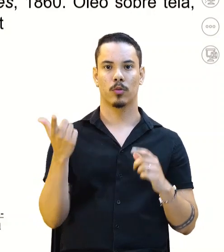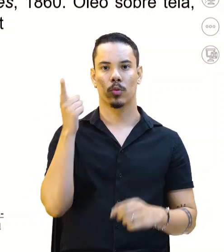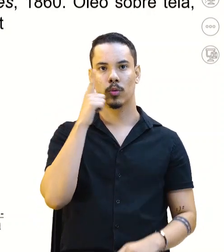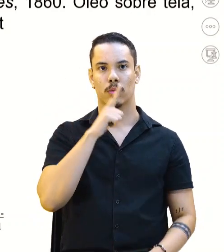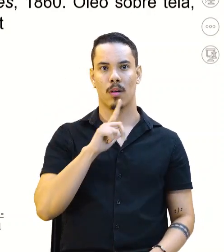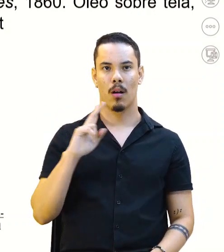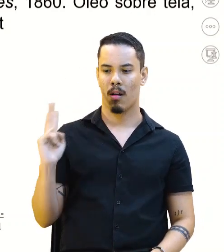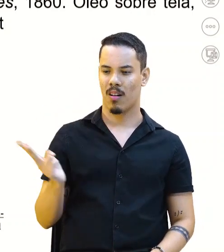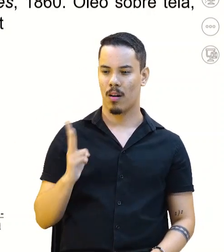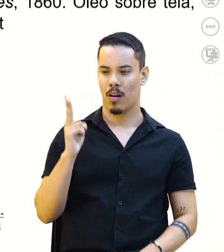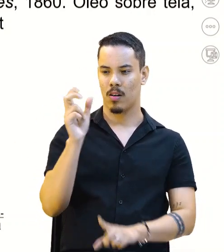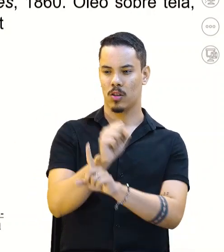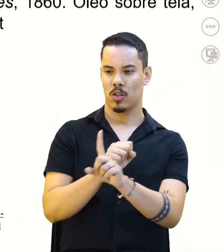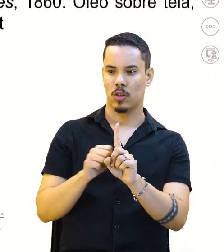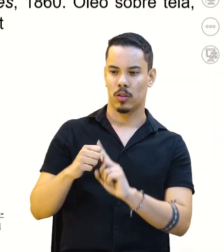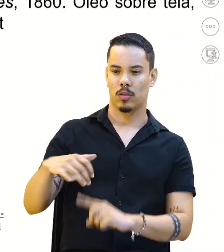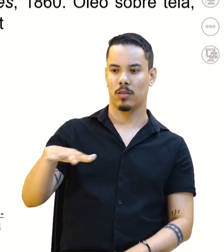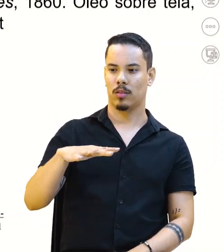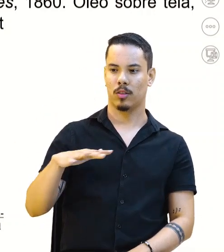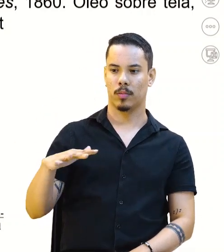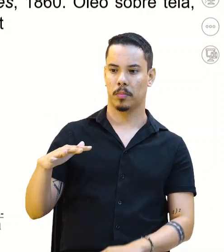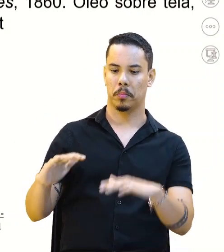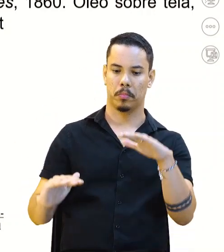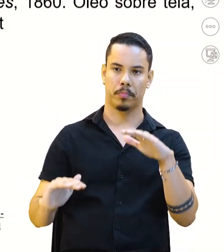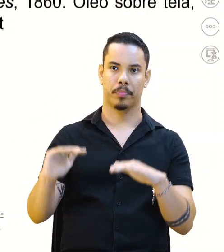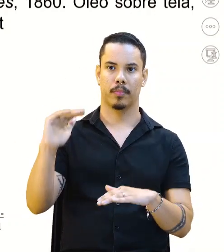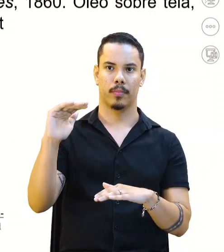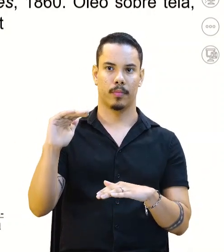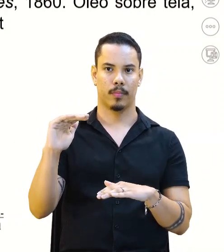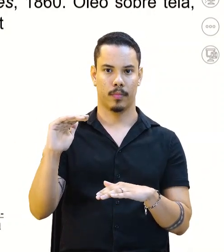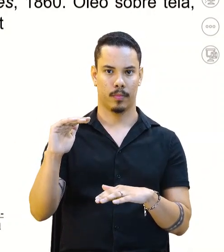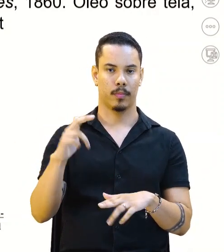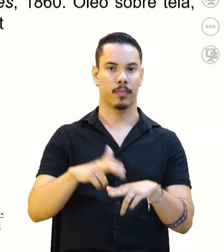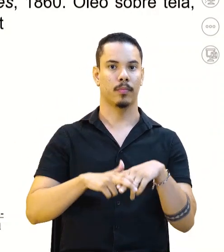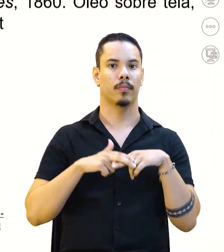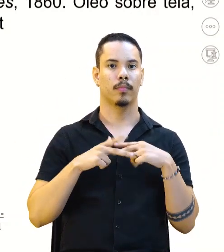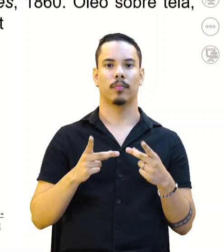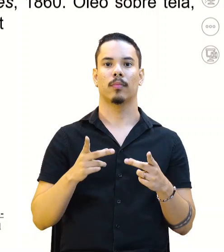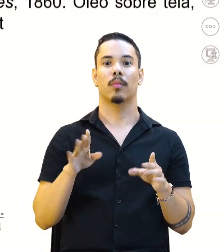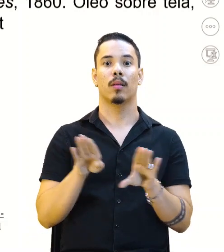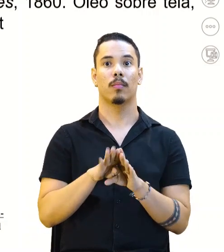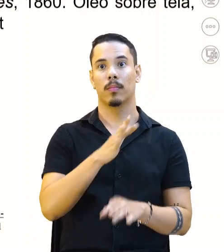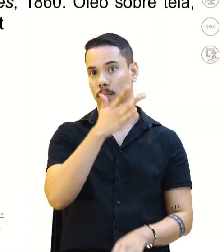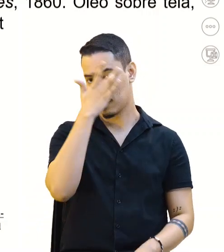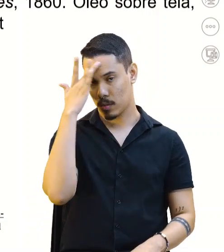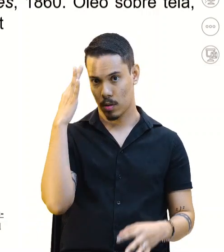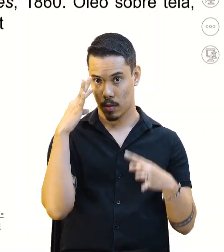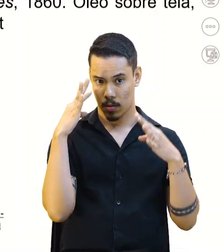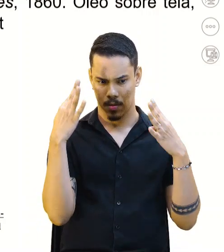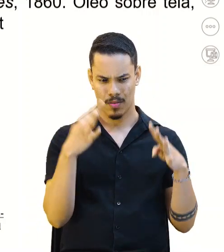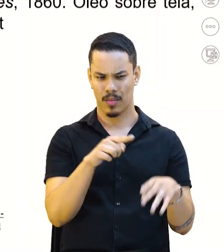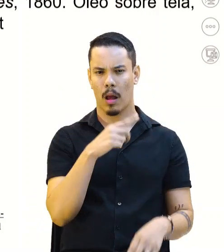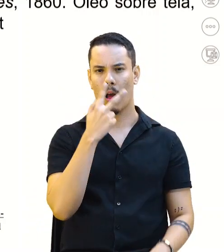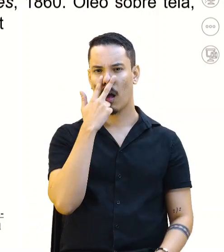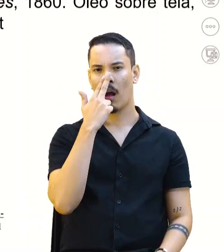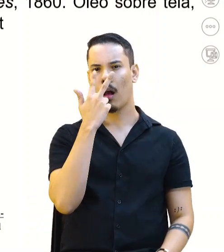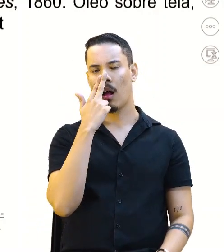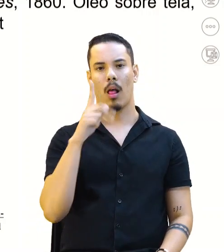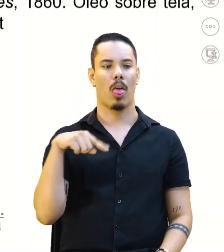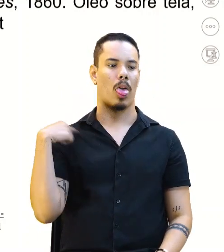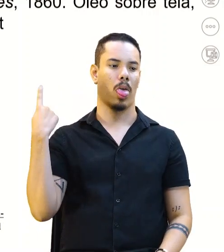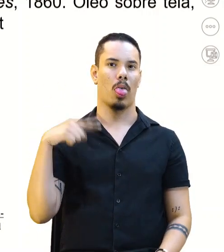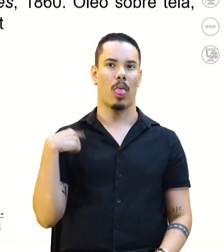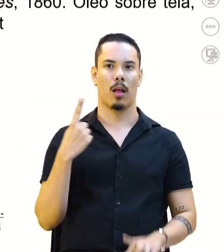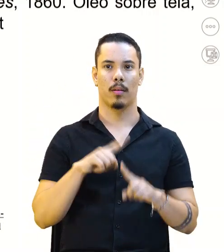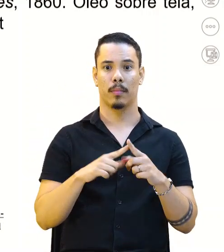da sociedade de sua época. Por muitos, ele era visto como um louco, mas por